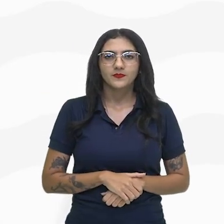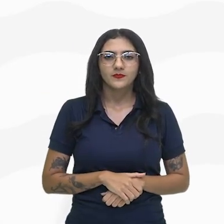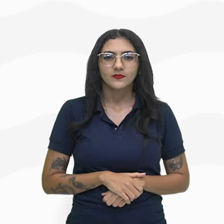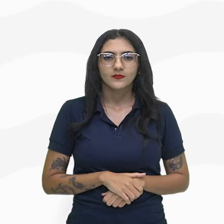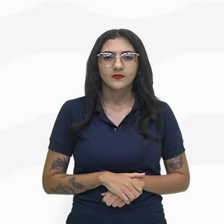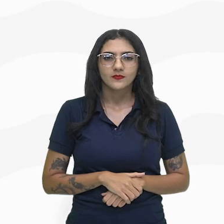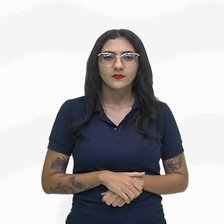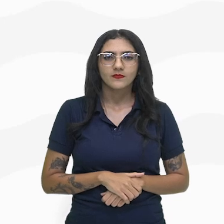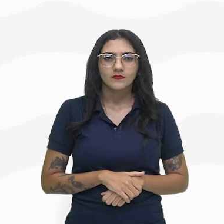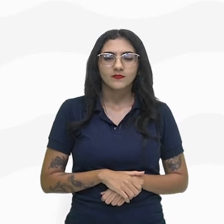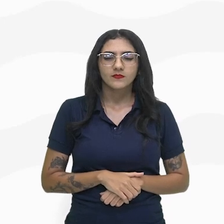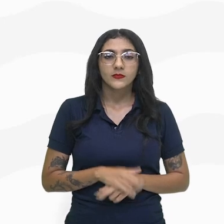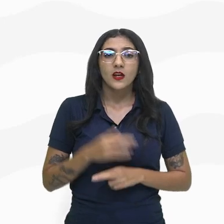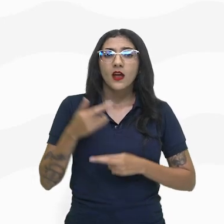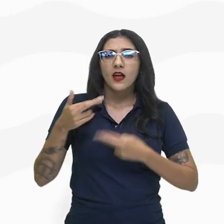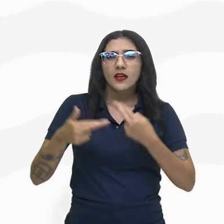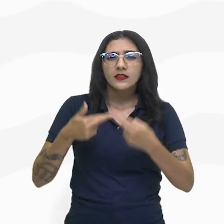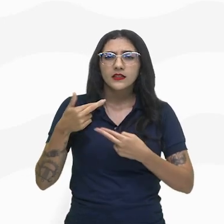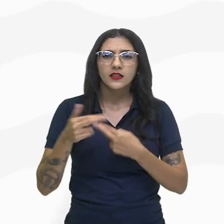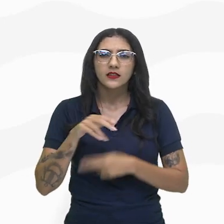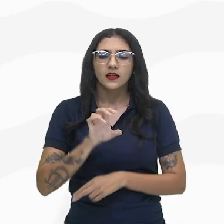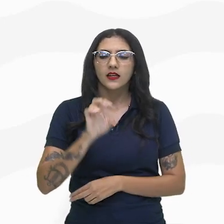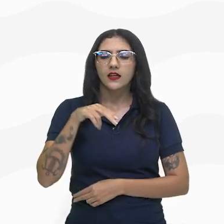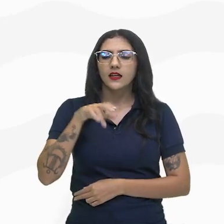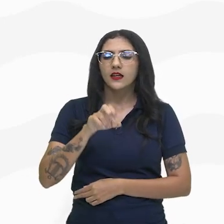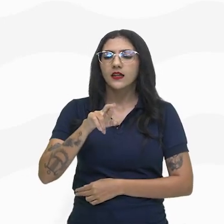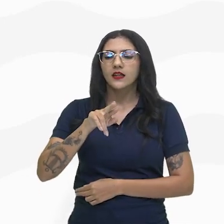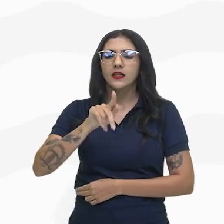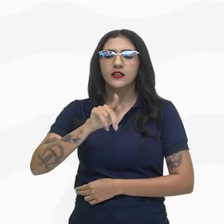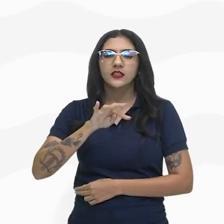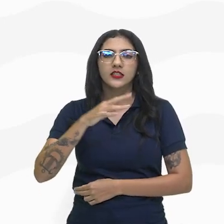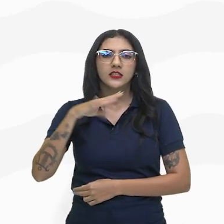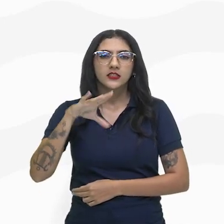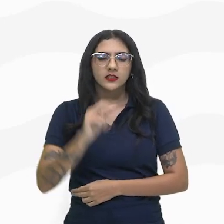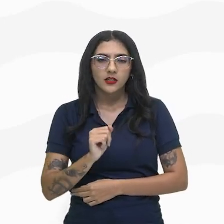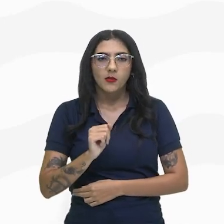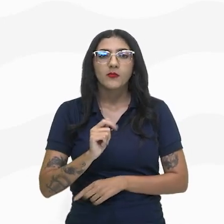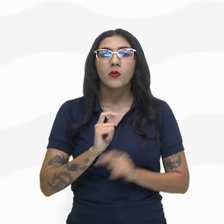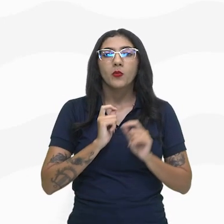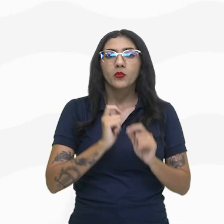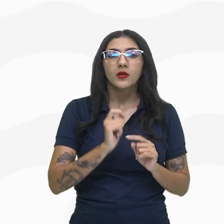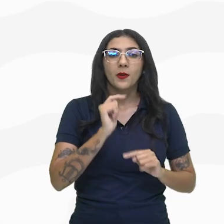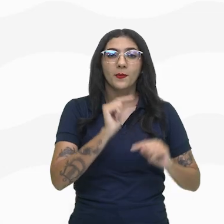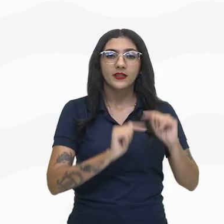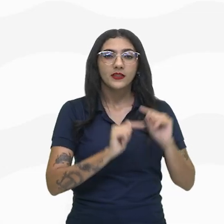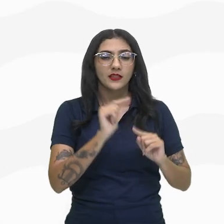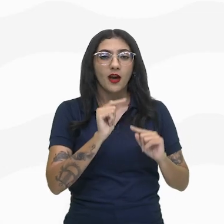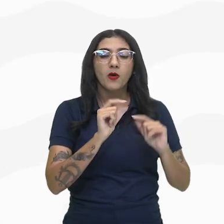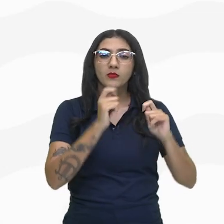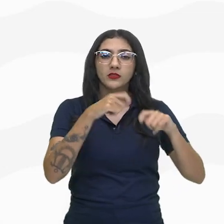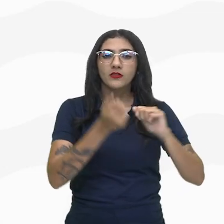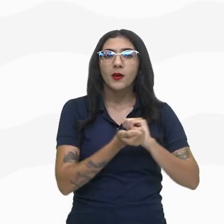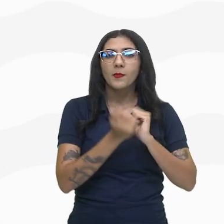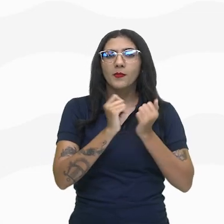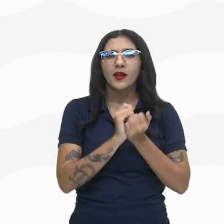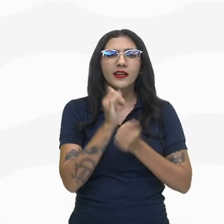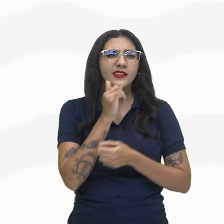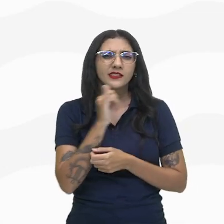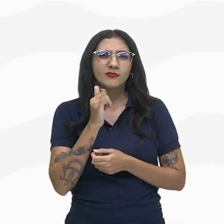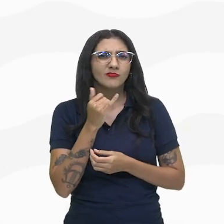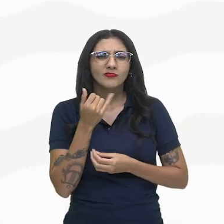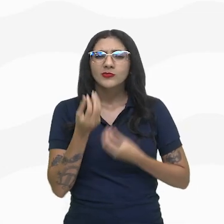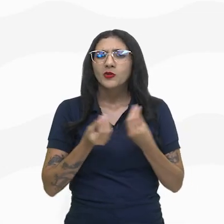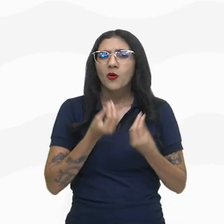Reciclagem energética. A física é aplicada para transformar resíduos em energia. Por